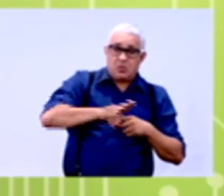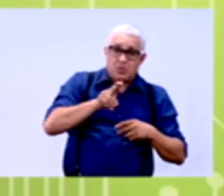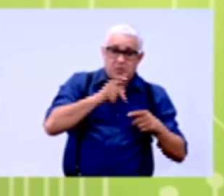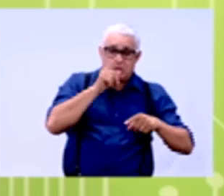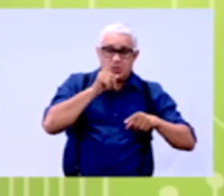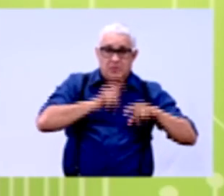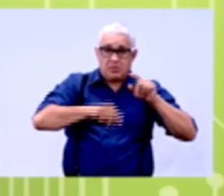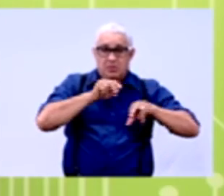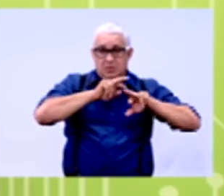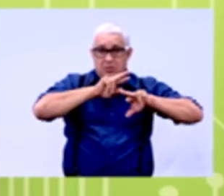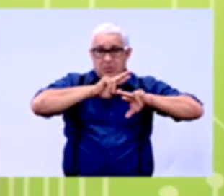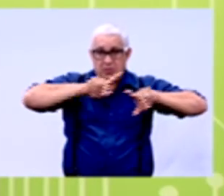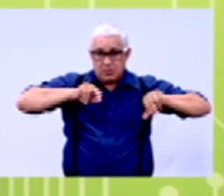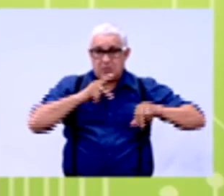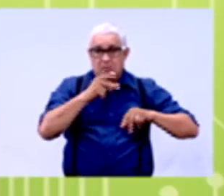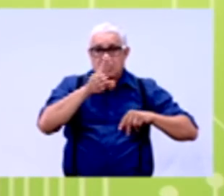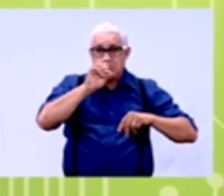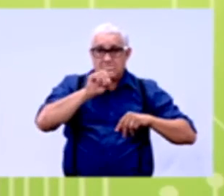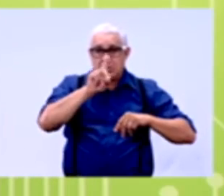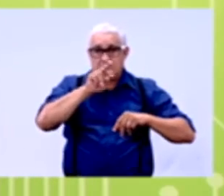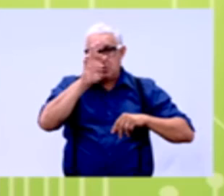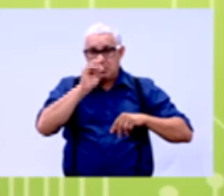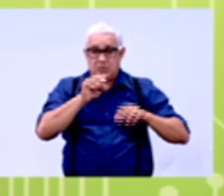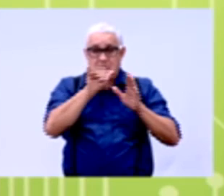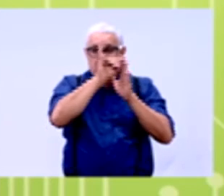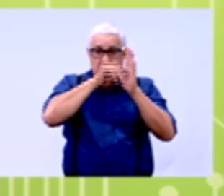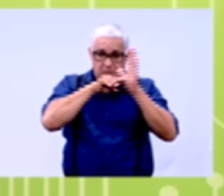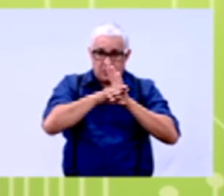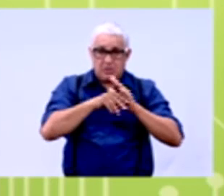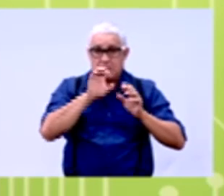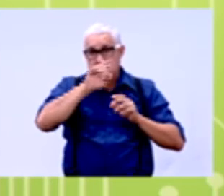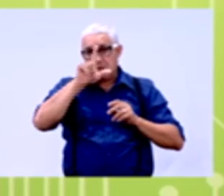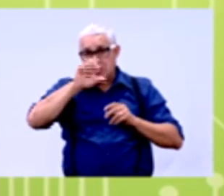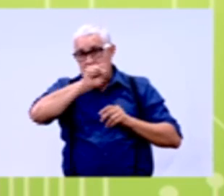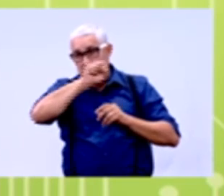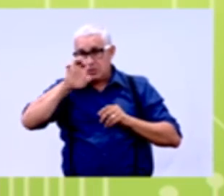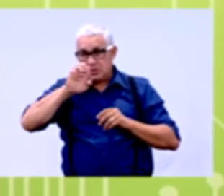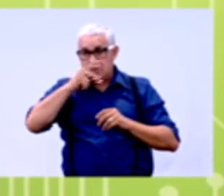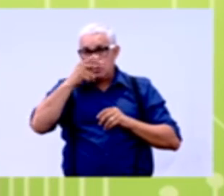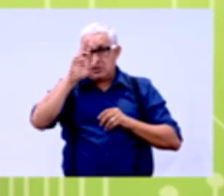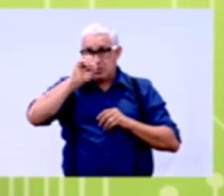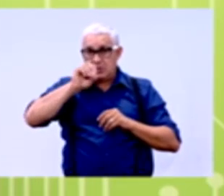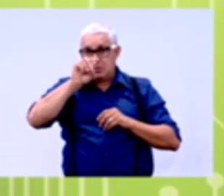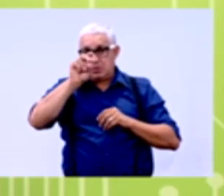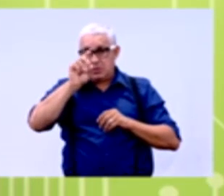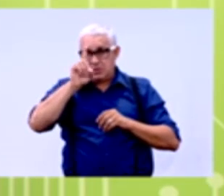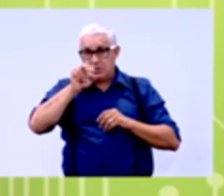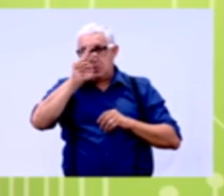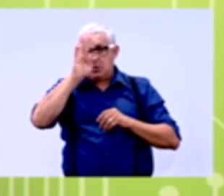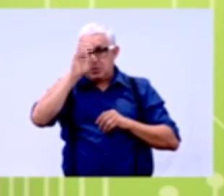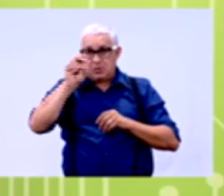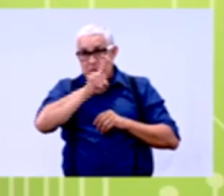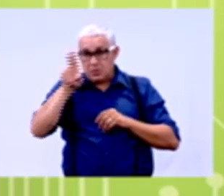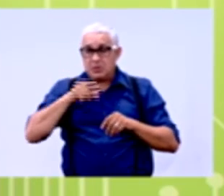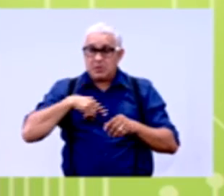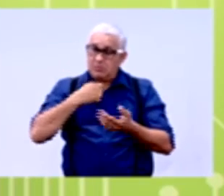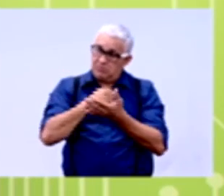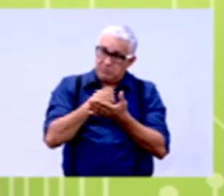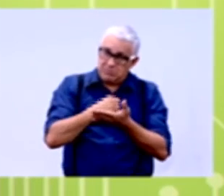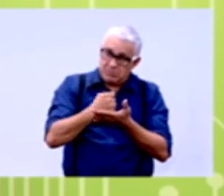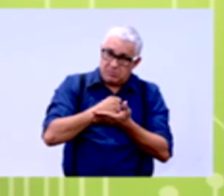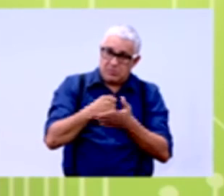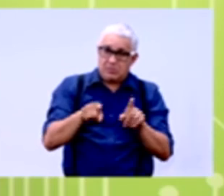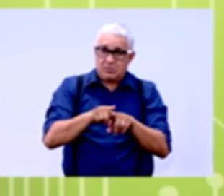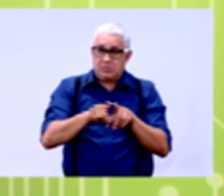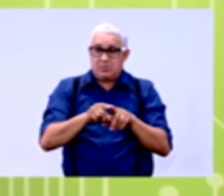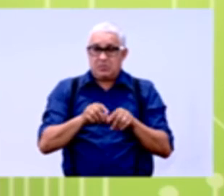produto, nós temos implementado uma classe produto, porque é um conceito, é um substantivo que deverá ser controlado